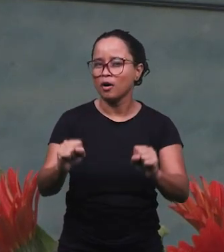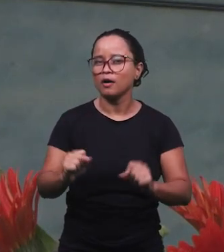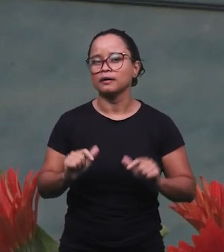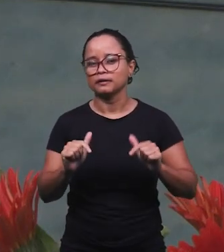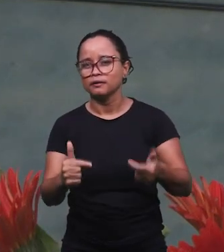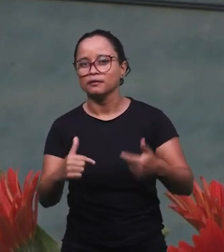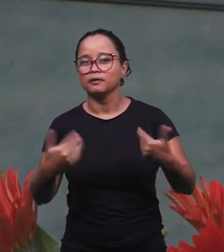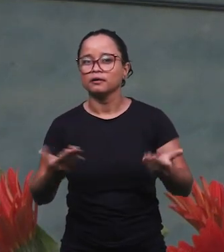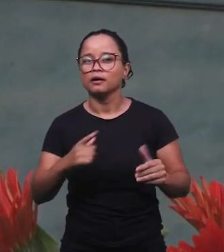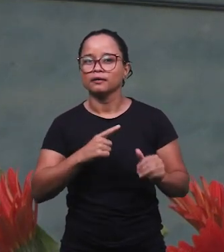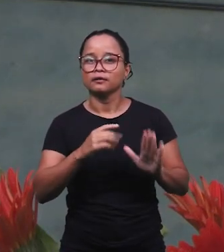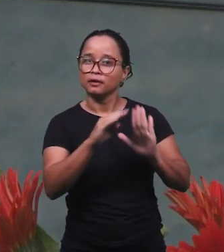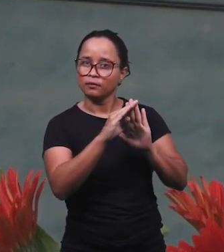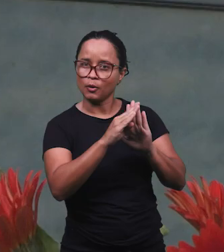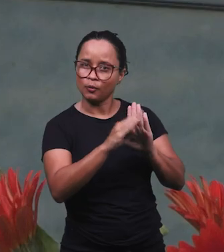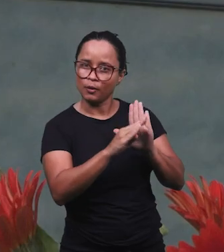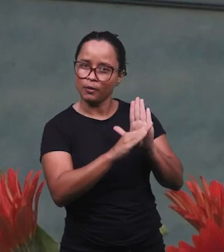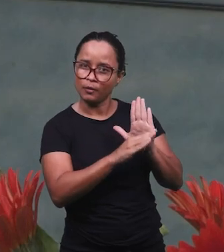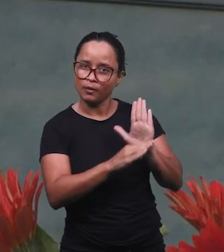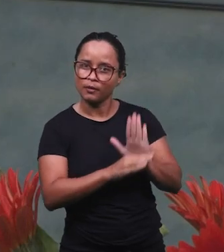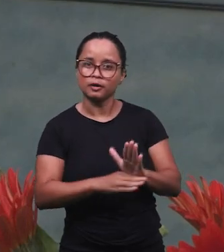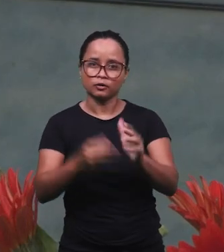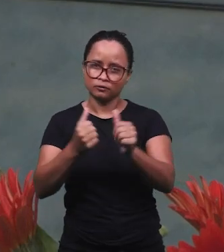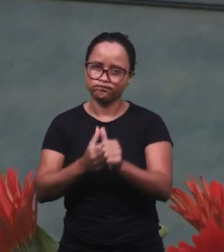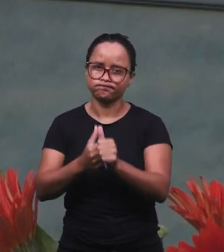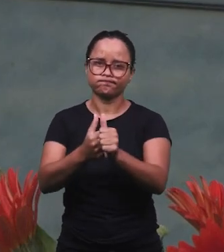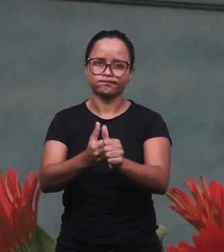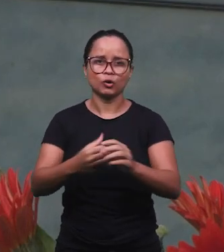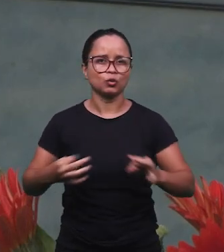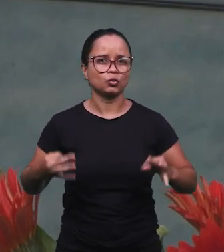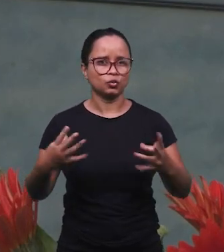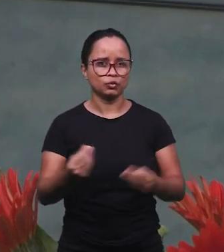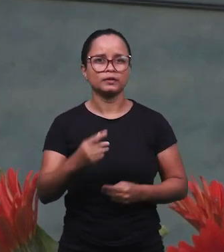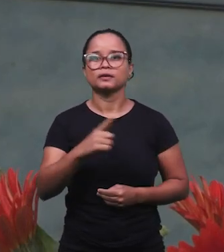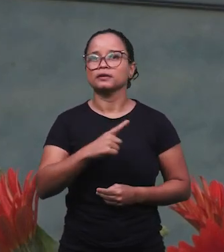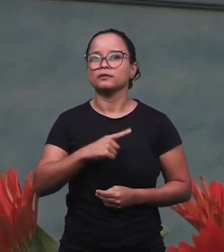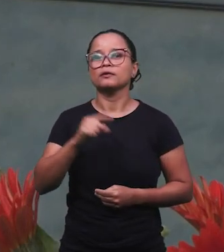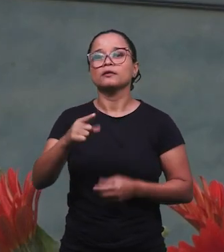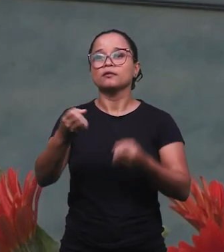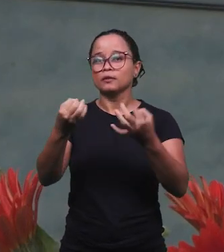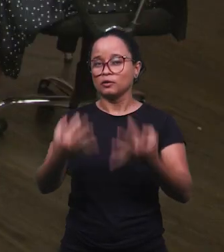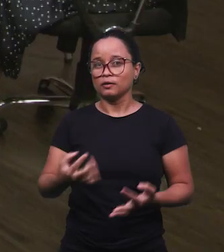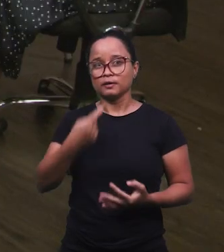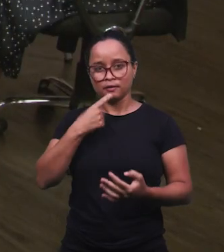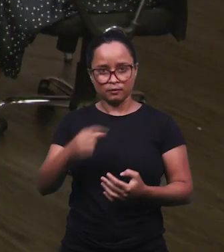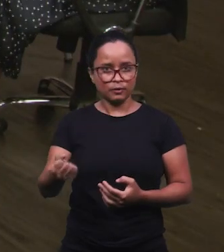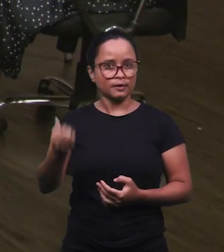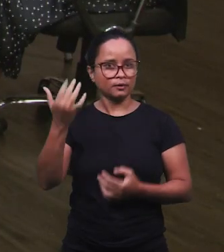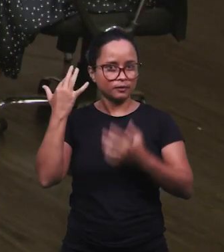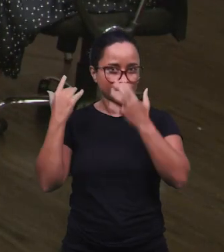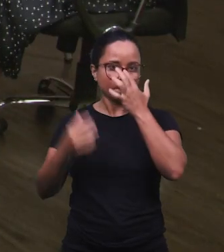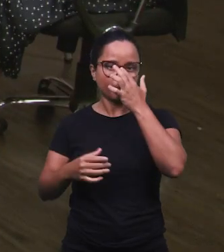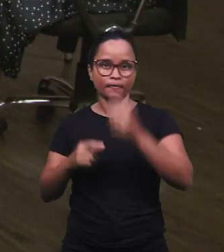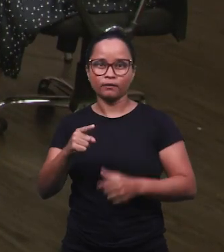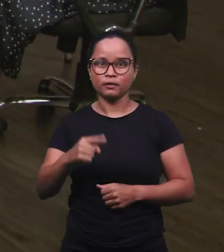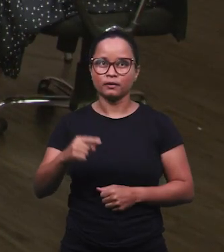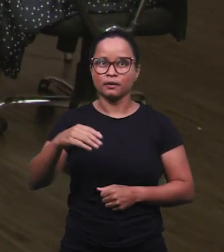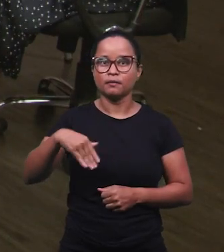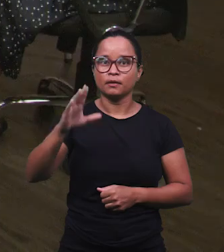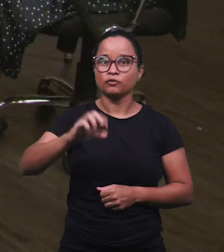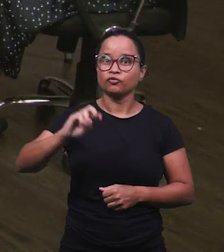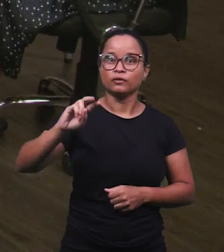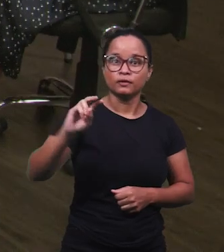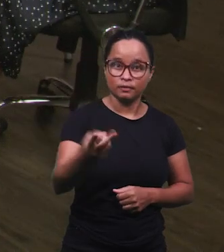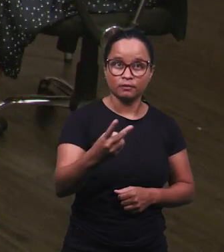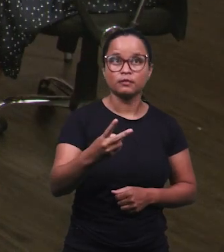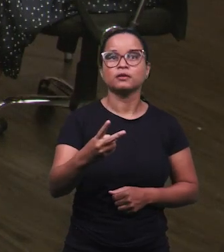fazer. Existe todo um protocolo, existe todo um acompanhamento. Né? Você falou, Léo, na semana passada que você tem mais de 2.000